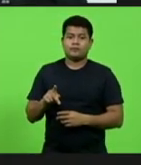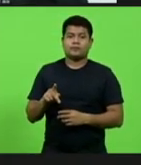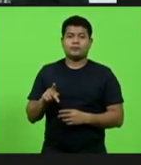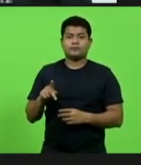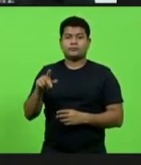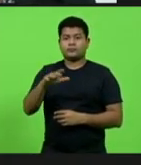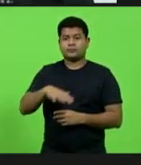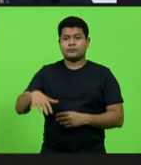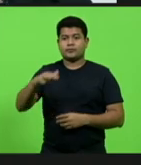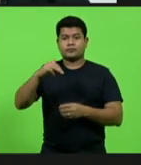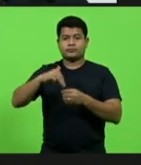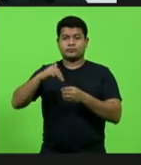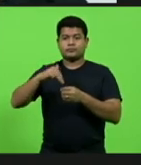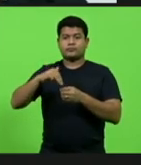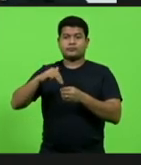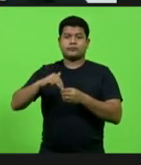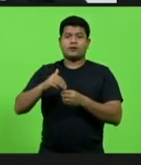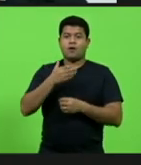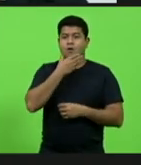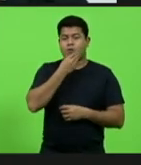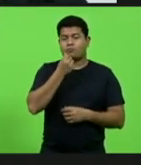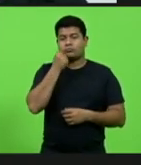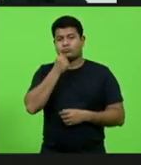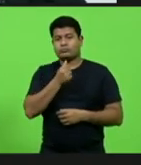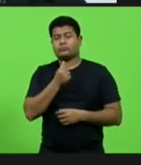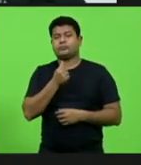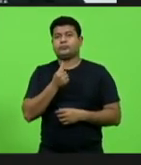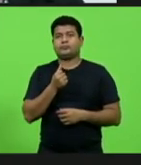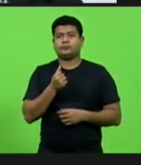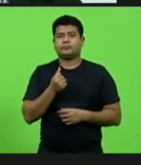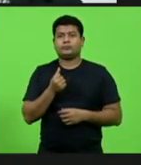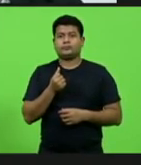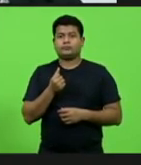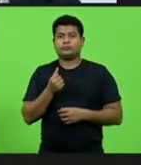os professores e as professoras,